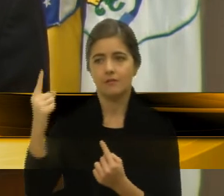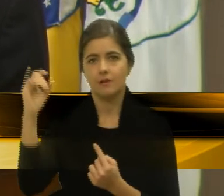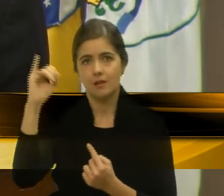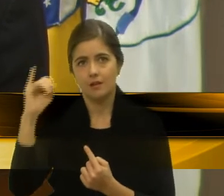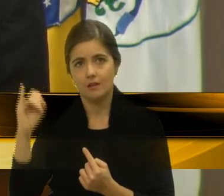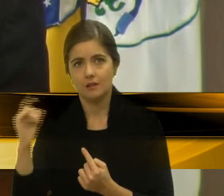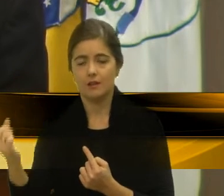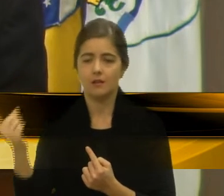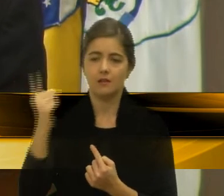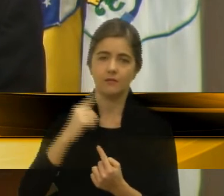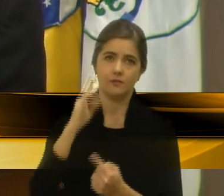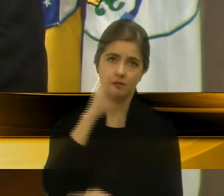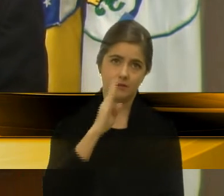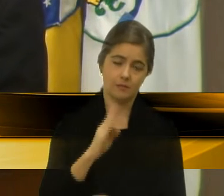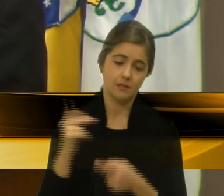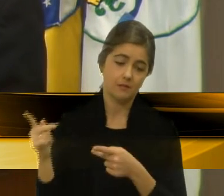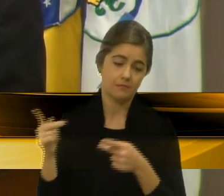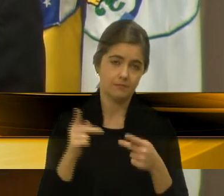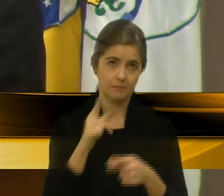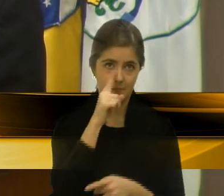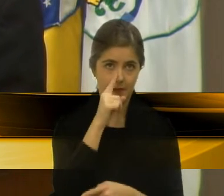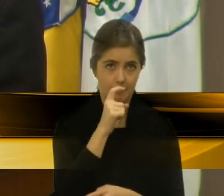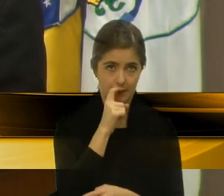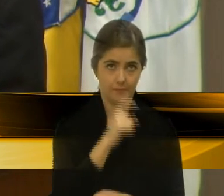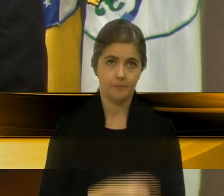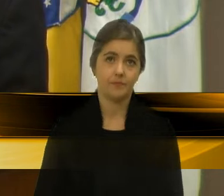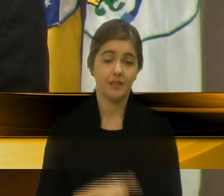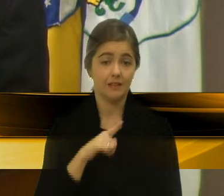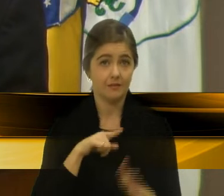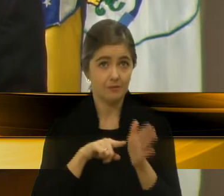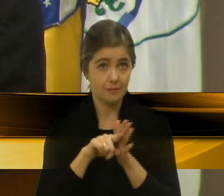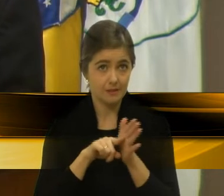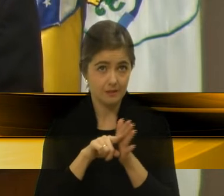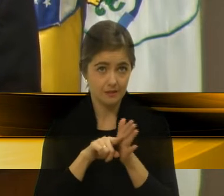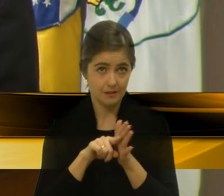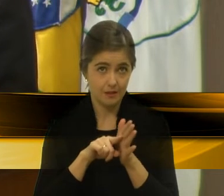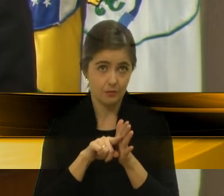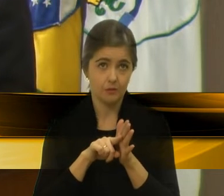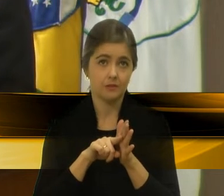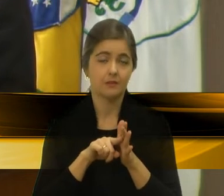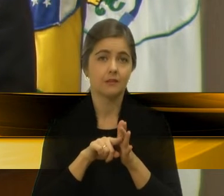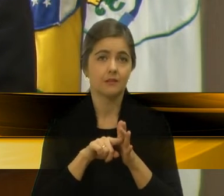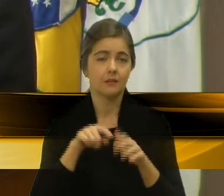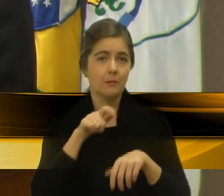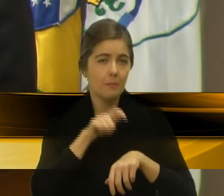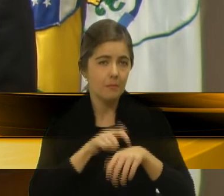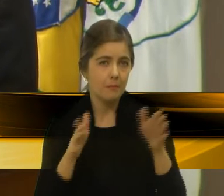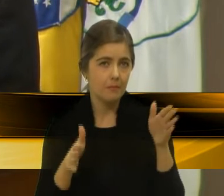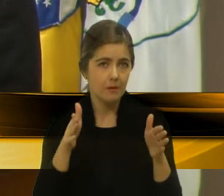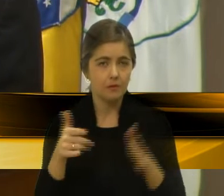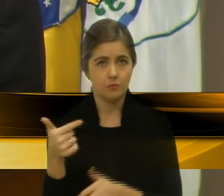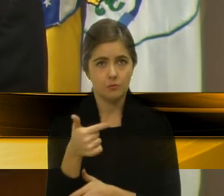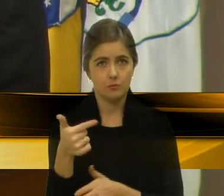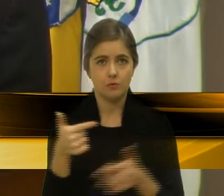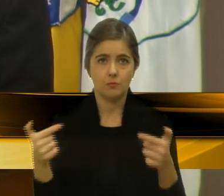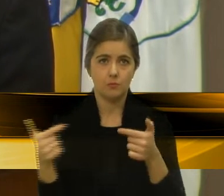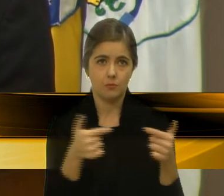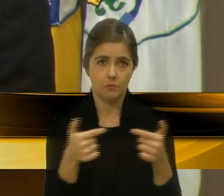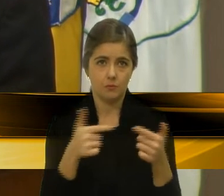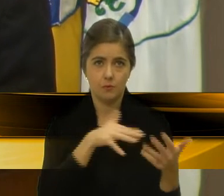Lúcia. Conforme o pesquisador Éder Dallagnol dos Santos, durante a Segunda Guerra Mundial, a mãe, Dona